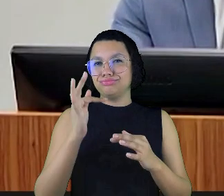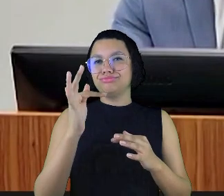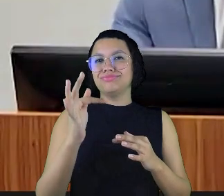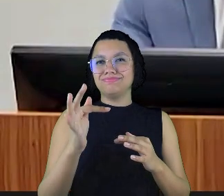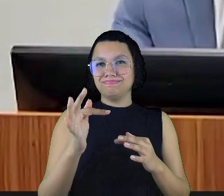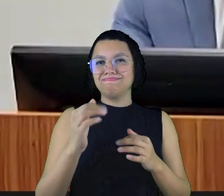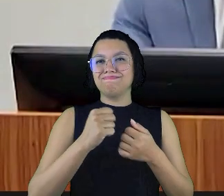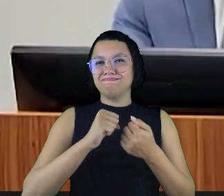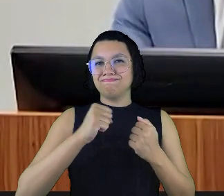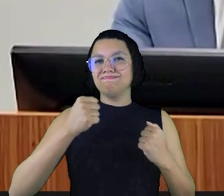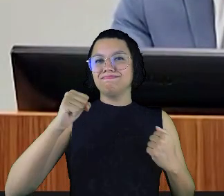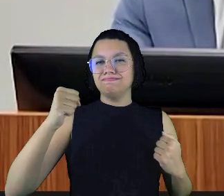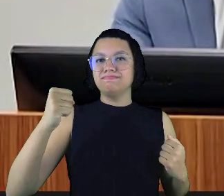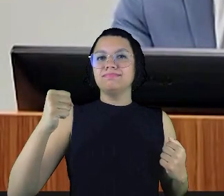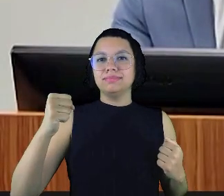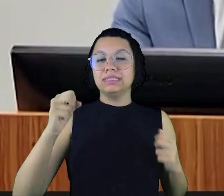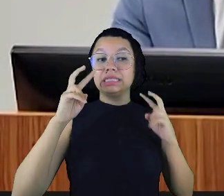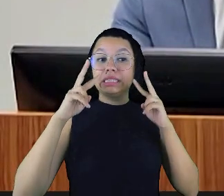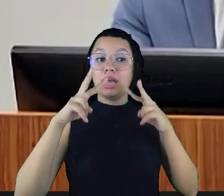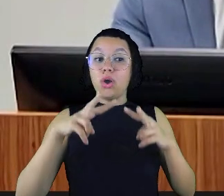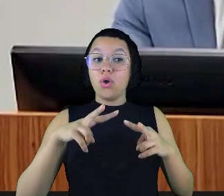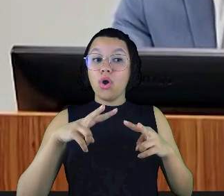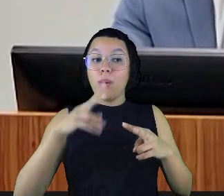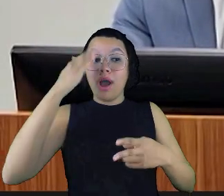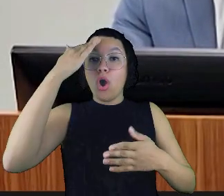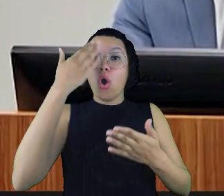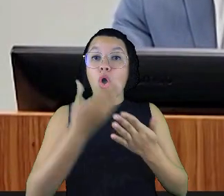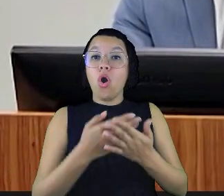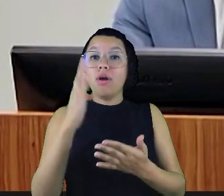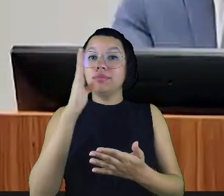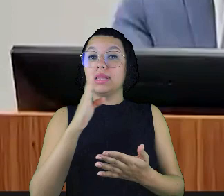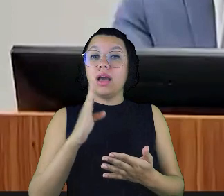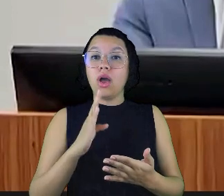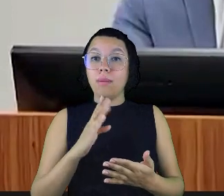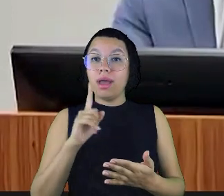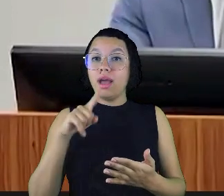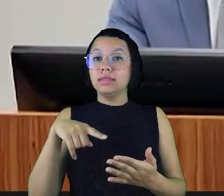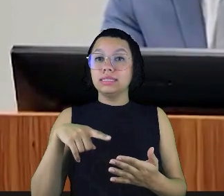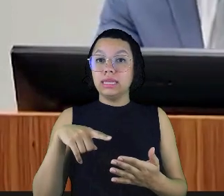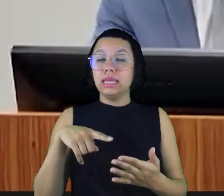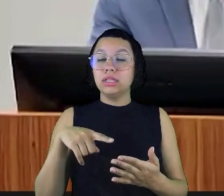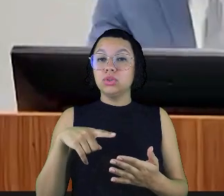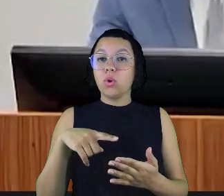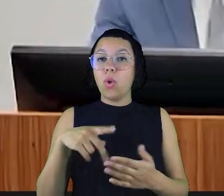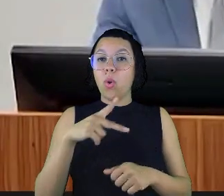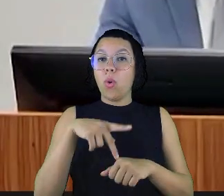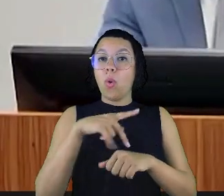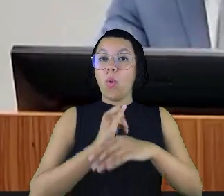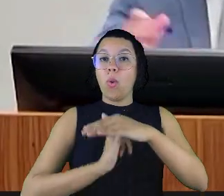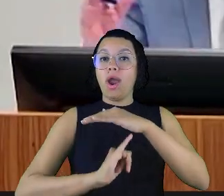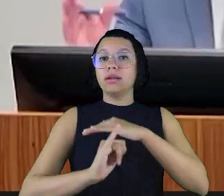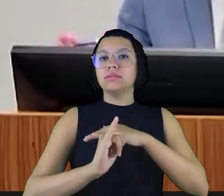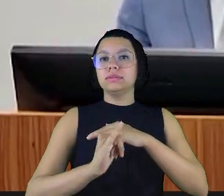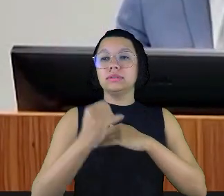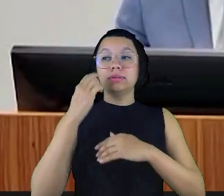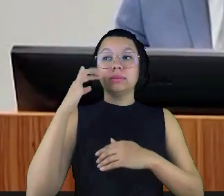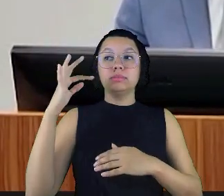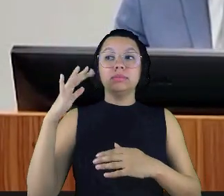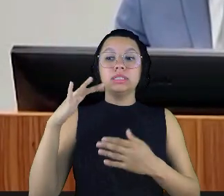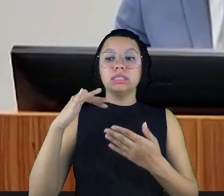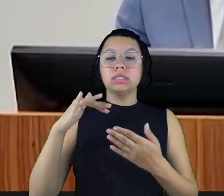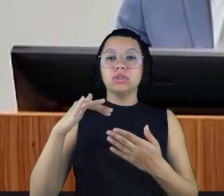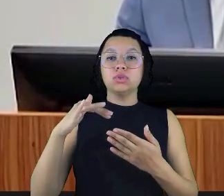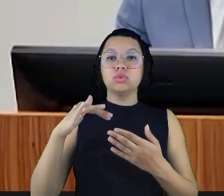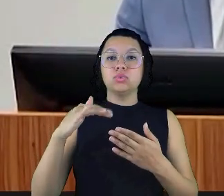devastadoras do ponto de vista da confiabilidade do Brasil como país de investimento, pensando fora da caixa poder